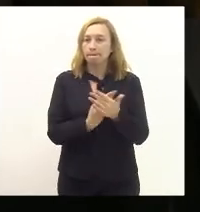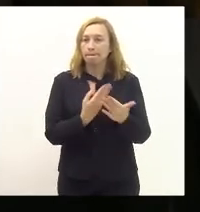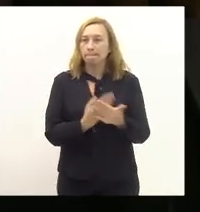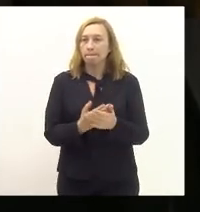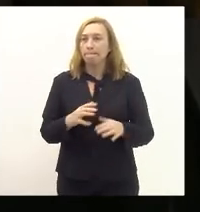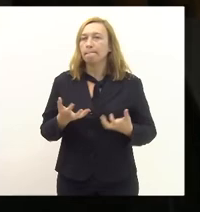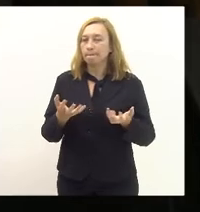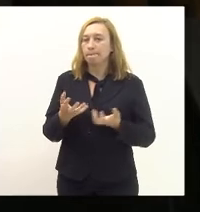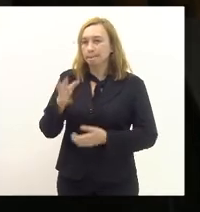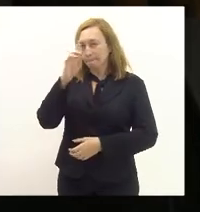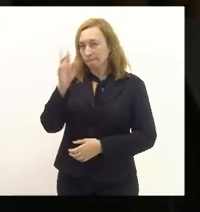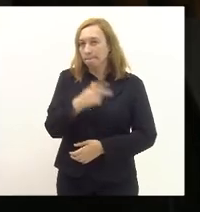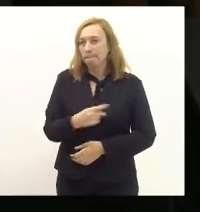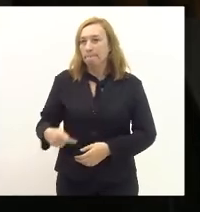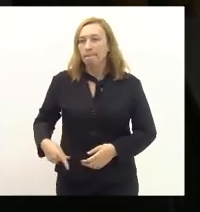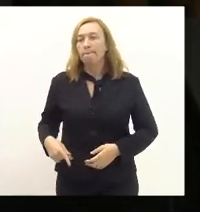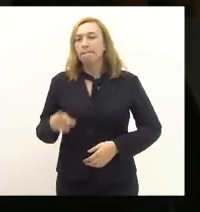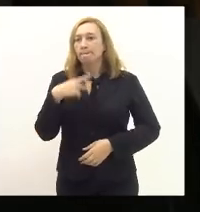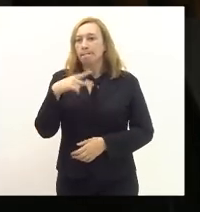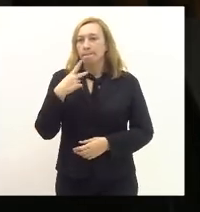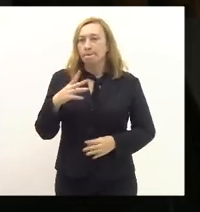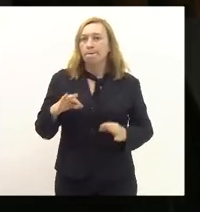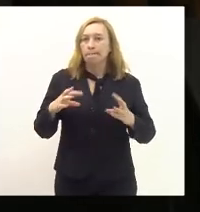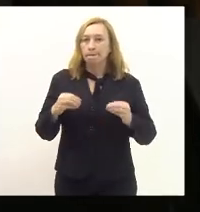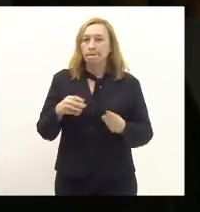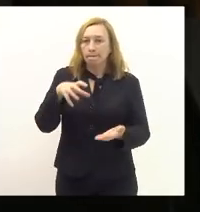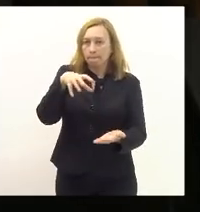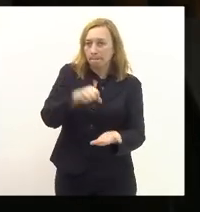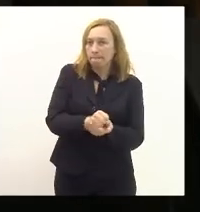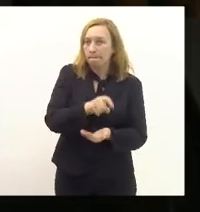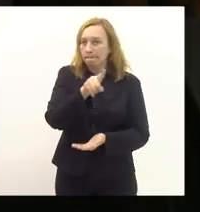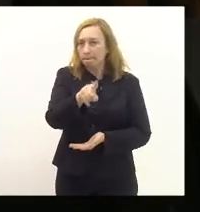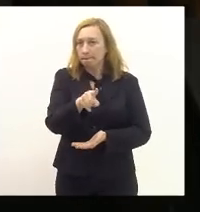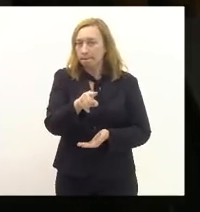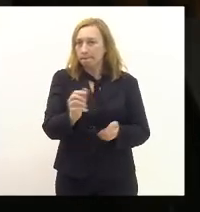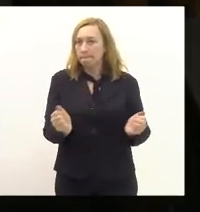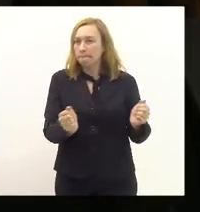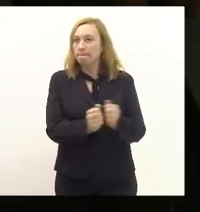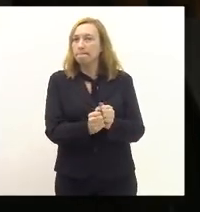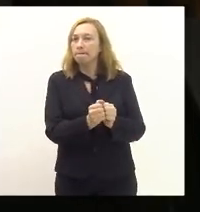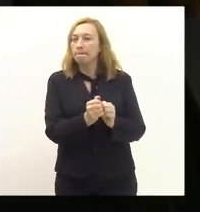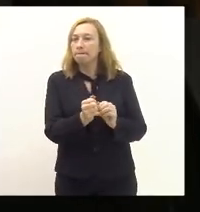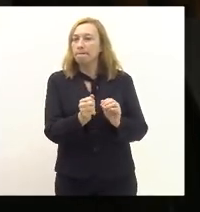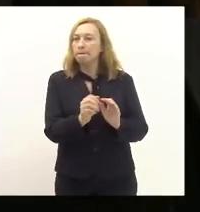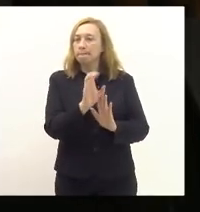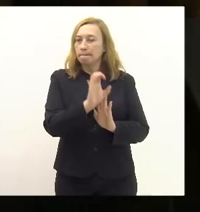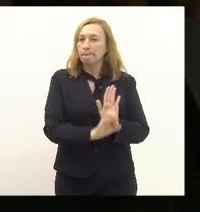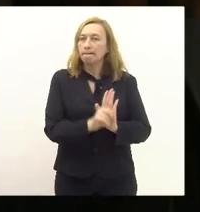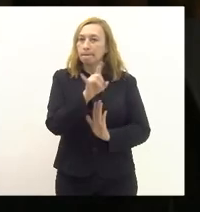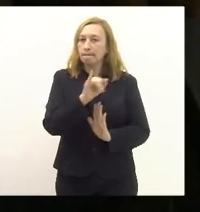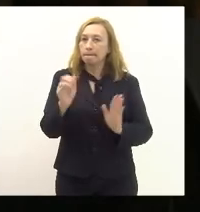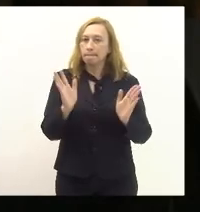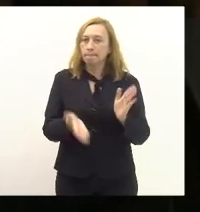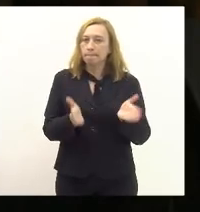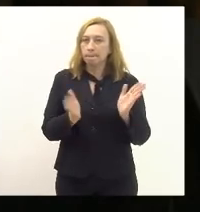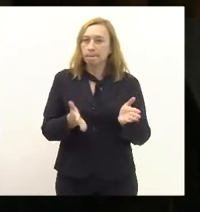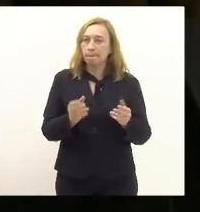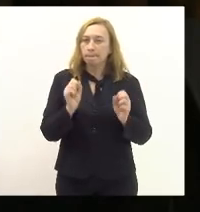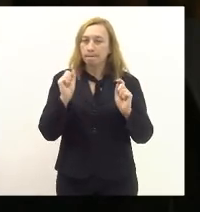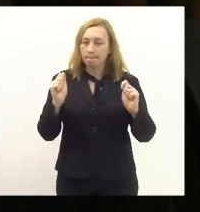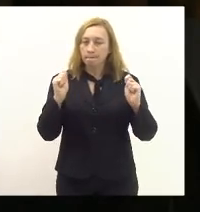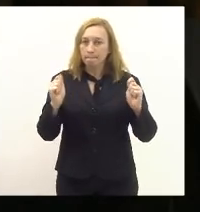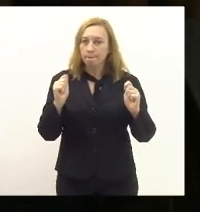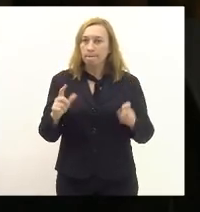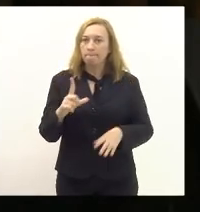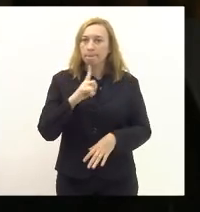Então, eu queria aqui, presidente, fazer essas contribuições. Estou protocolando esse conjunto de emendas no dia de hoje e espero que a gente